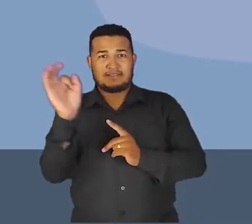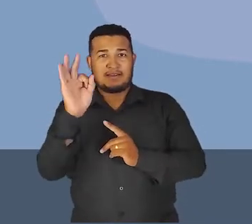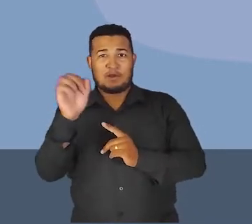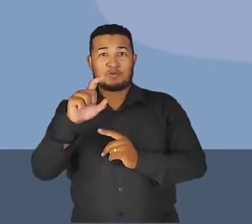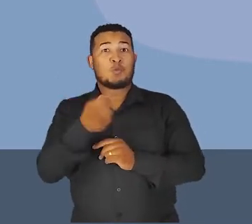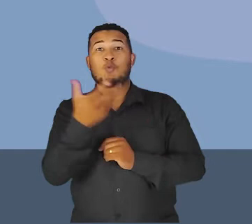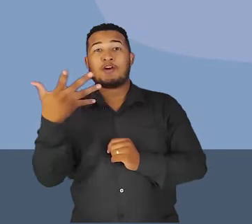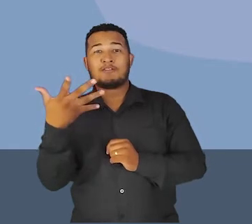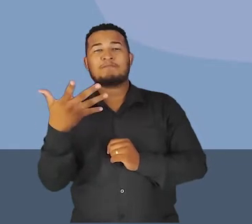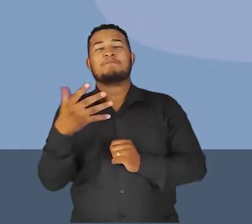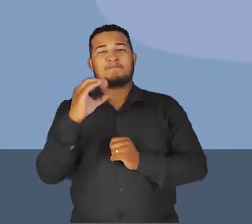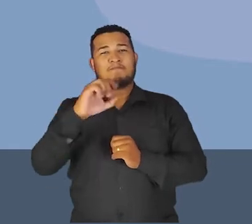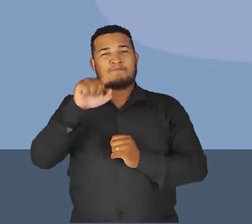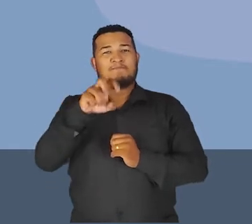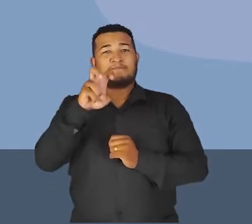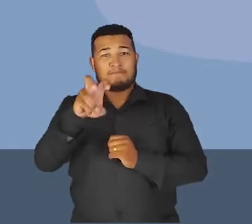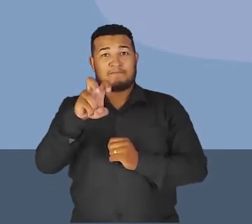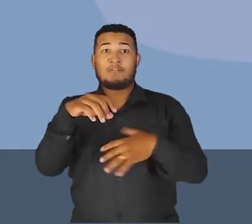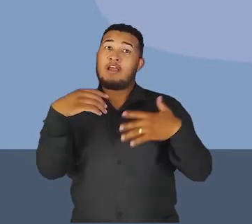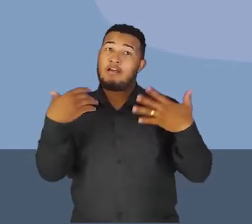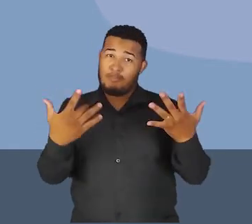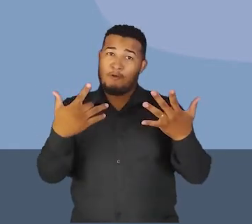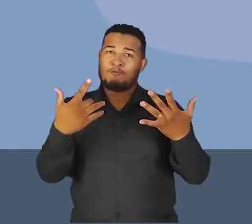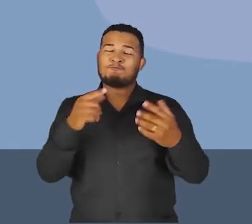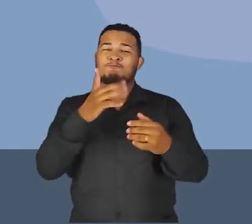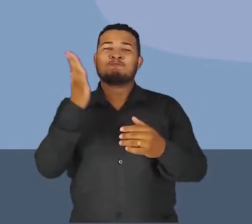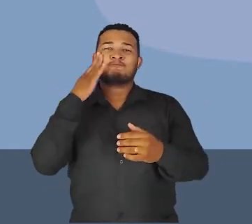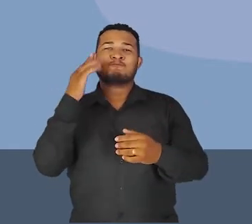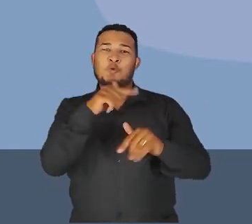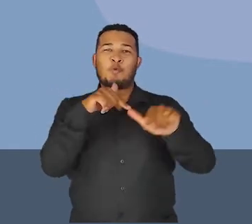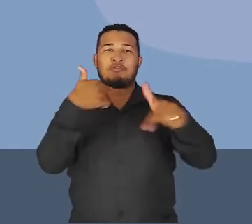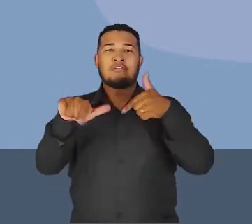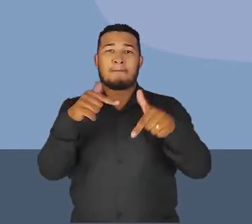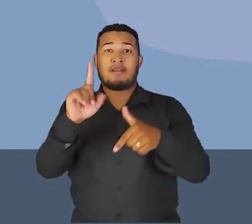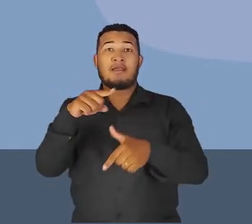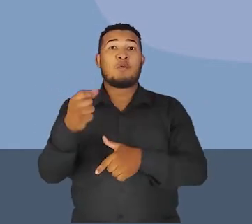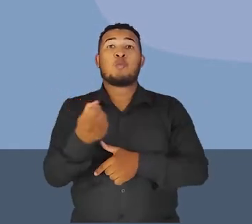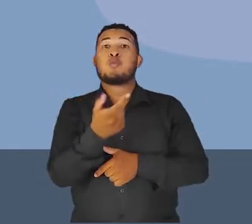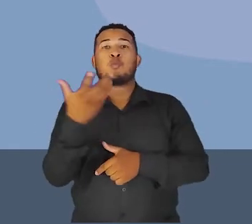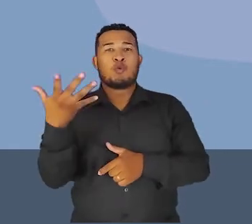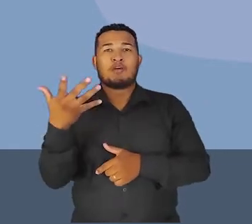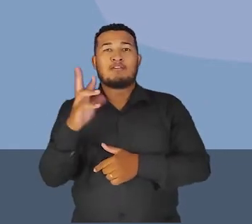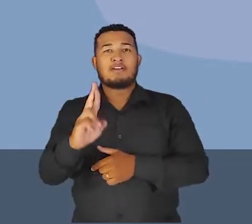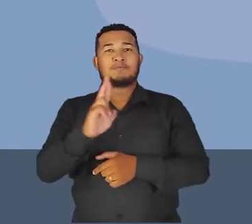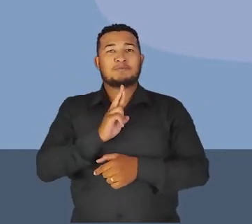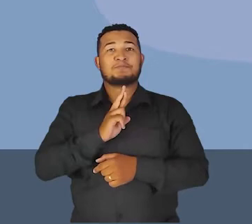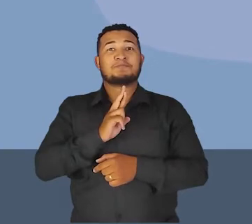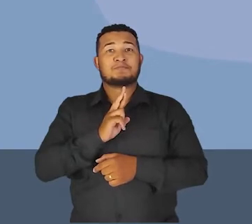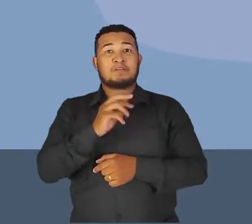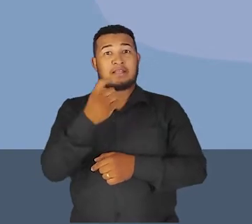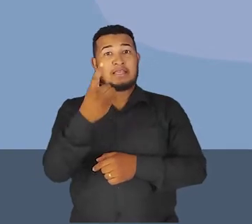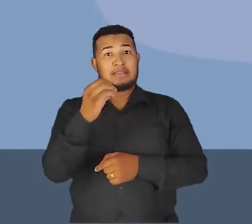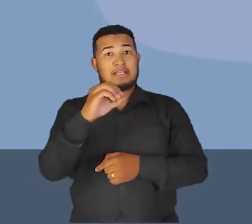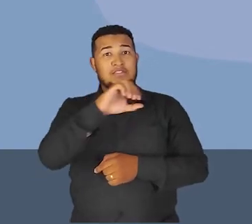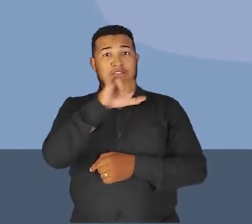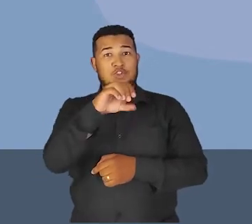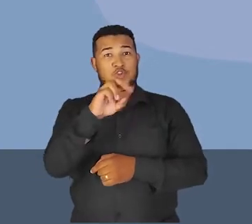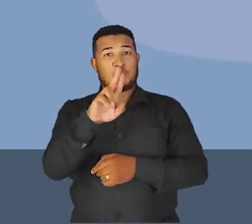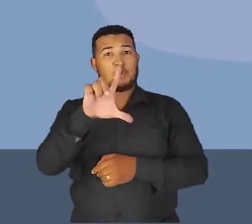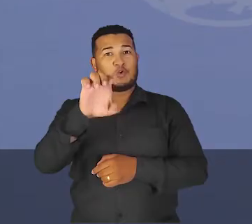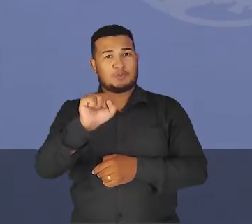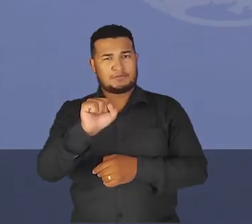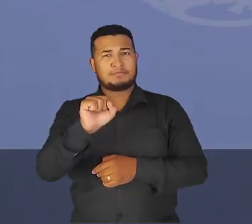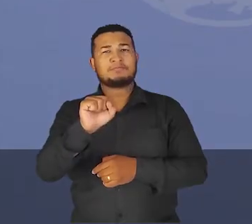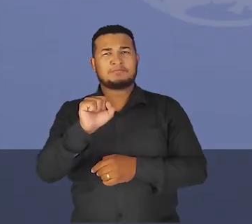0,5. Então, neste caso, o nosso trabalho teria, enquanto resposta, 10 joules. Está